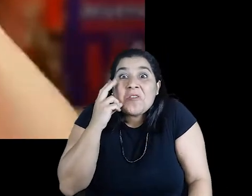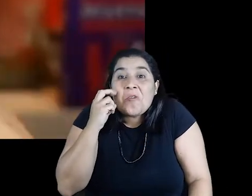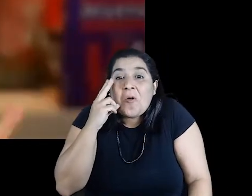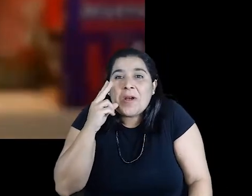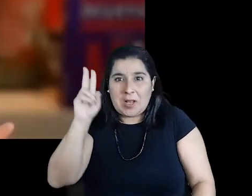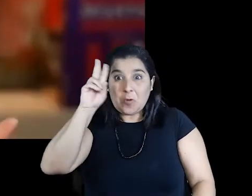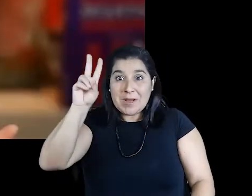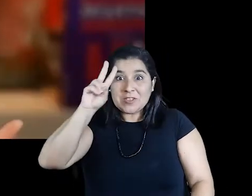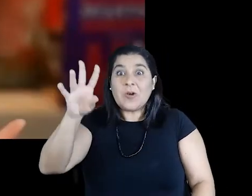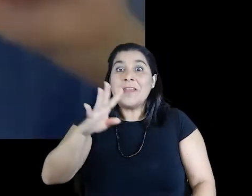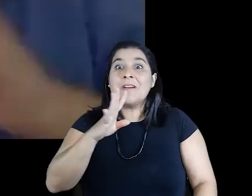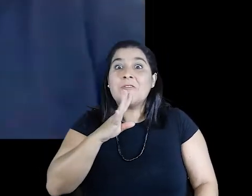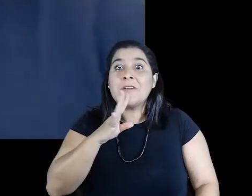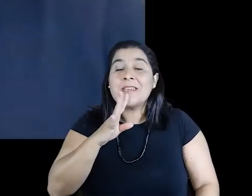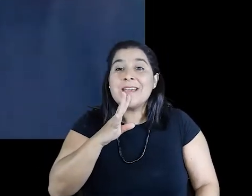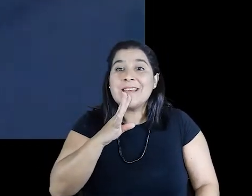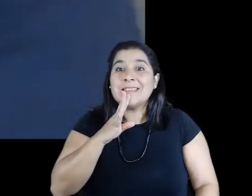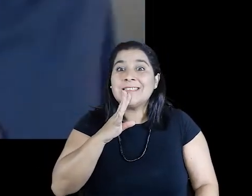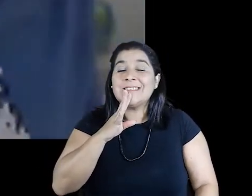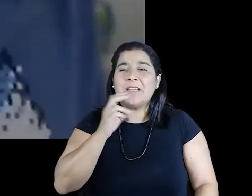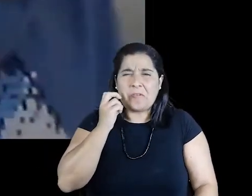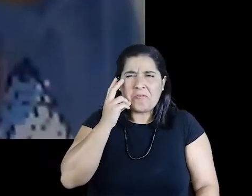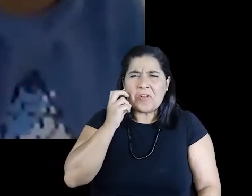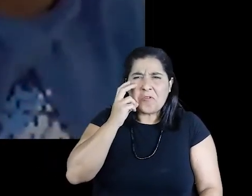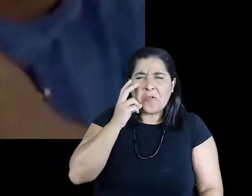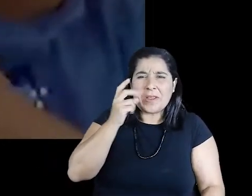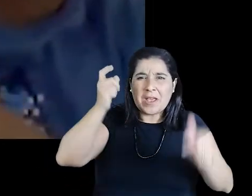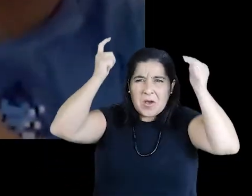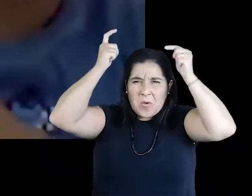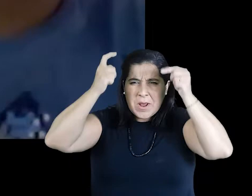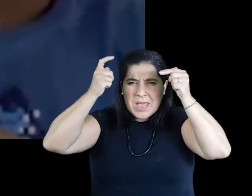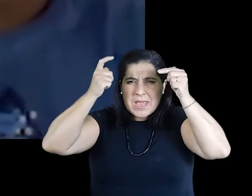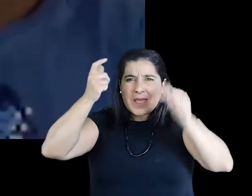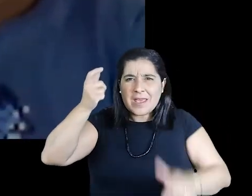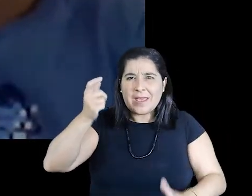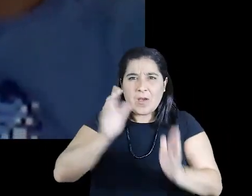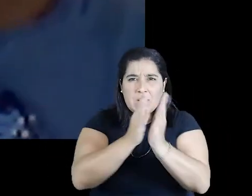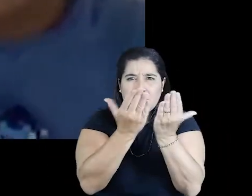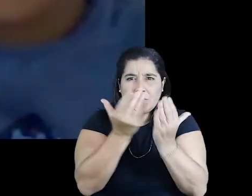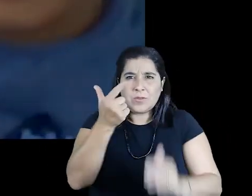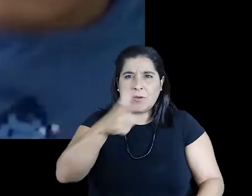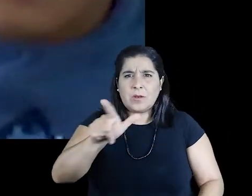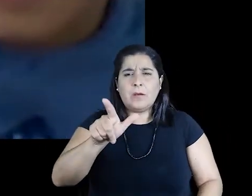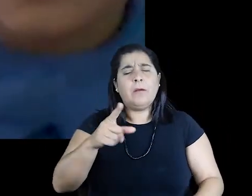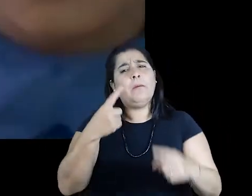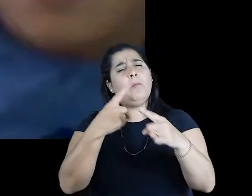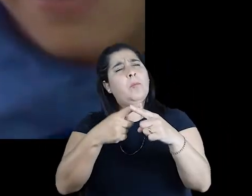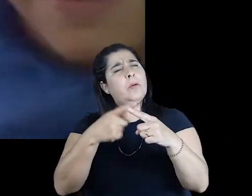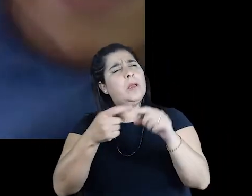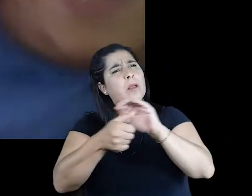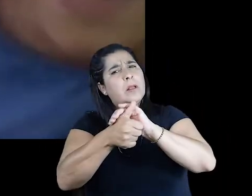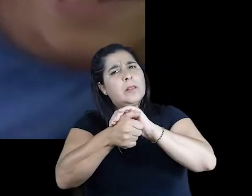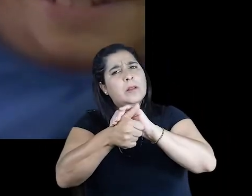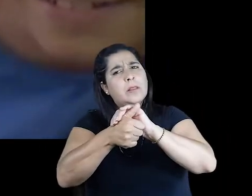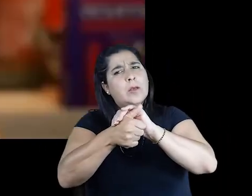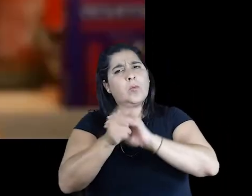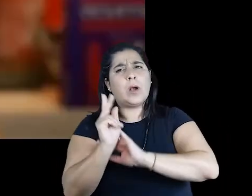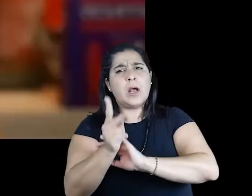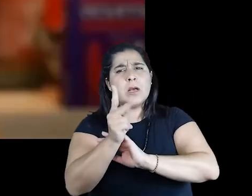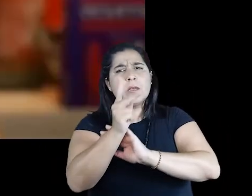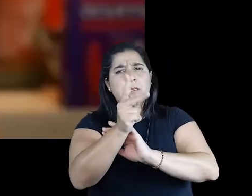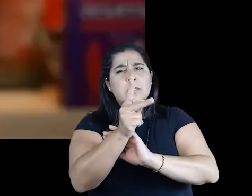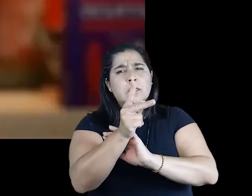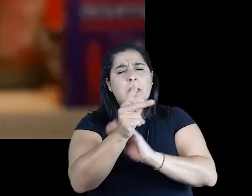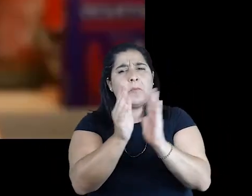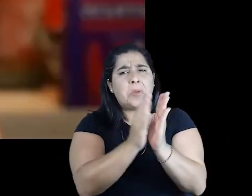nas histórias? Faz um resumo. Faz um resumo aí. A tartaruga fica segurando um livro. É porque